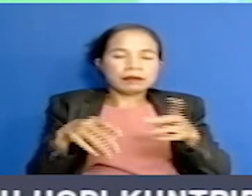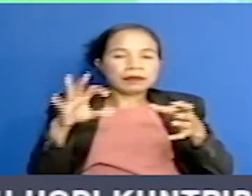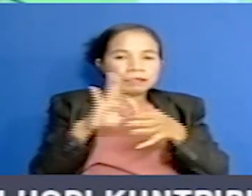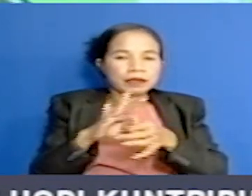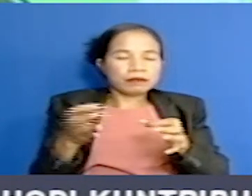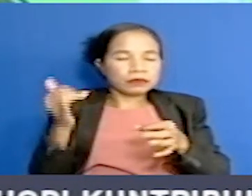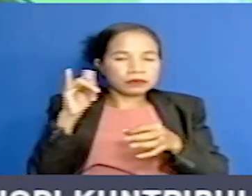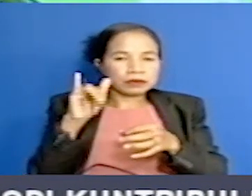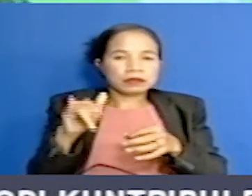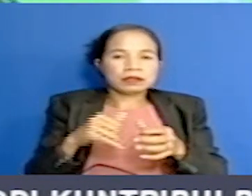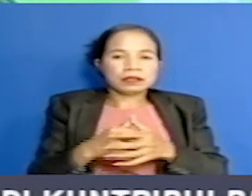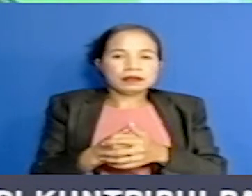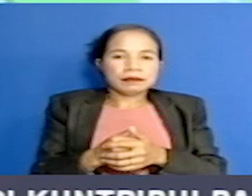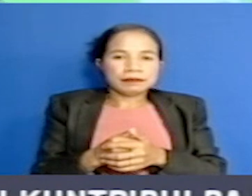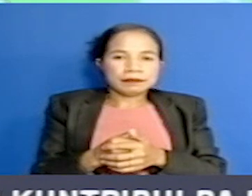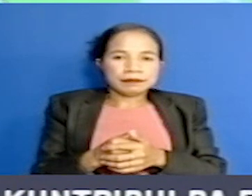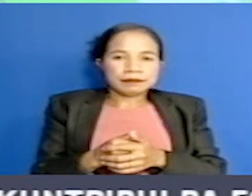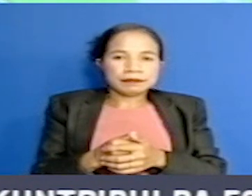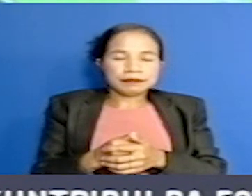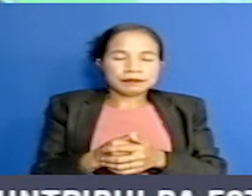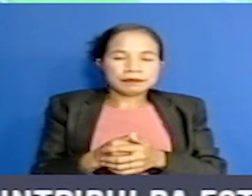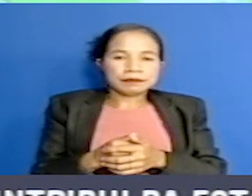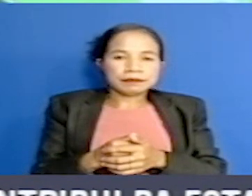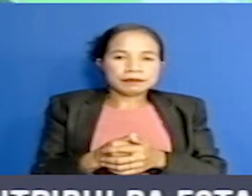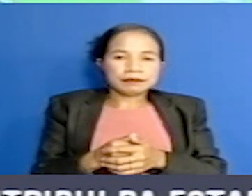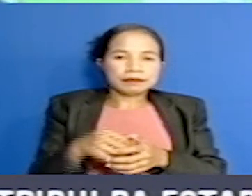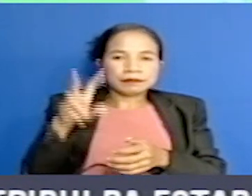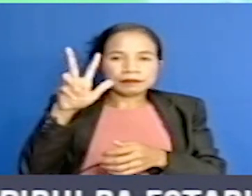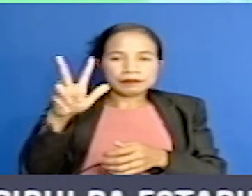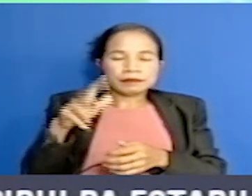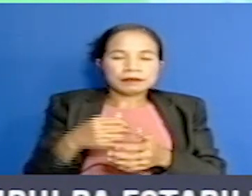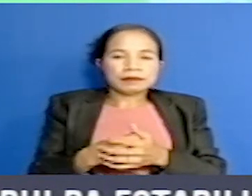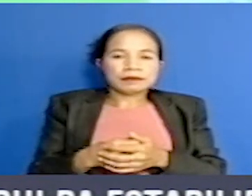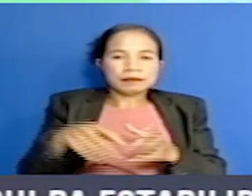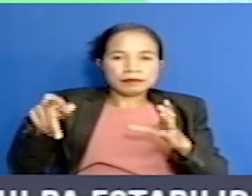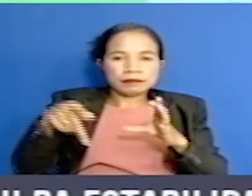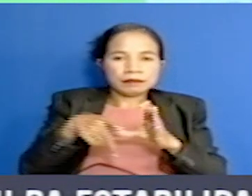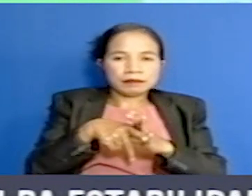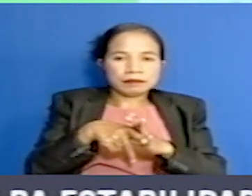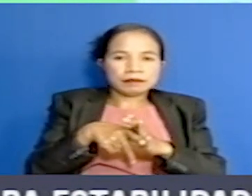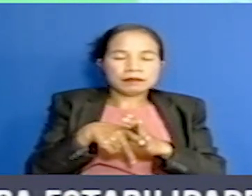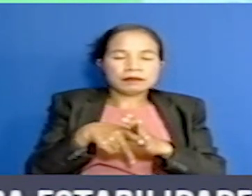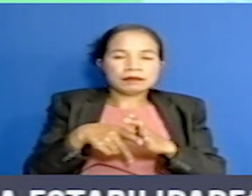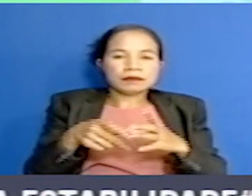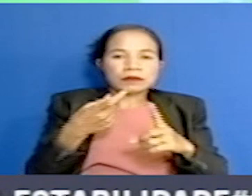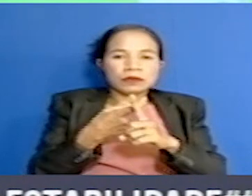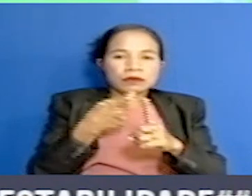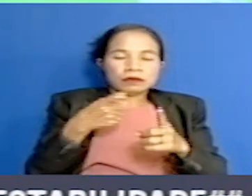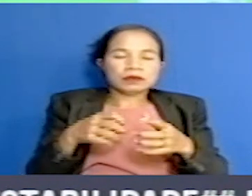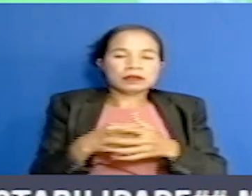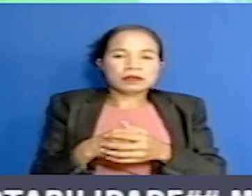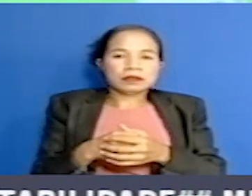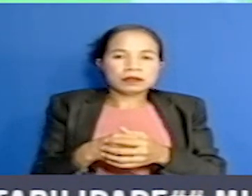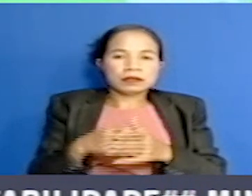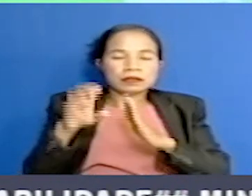e a atividade de linha de crédito. Terceiro, um acompanhamento na monitorização da Secretaria